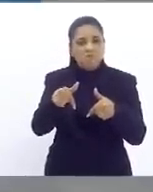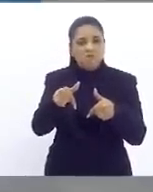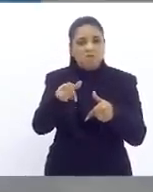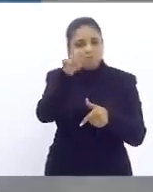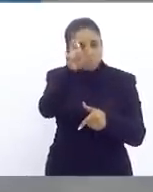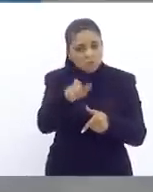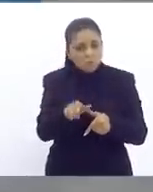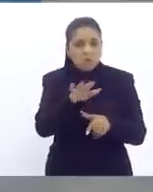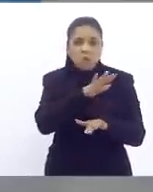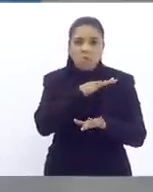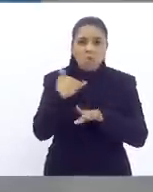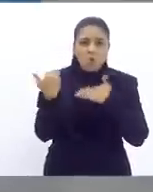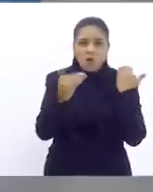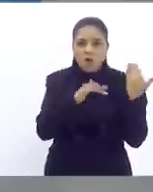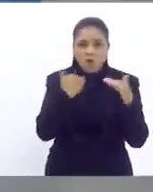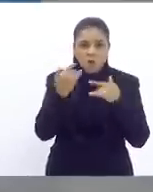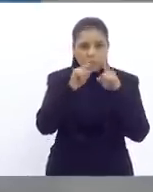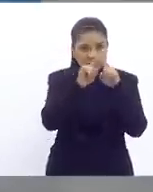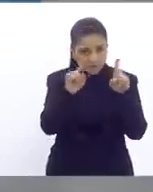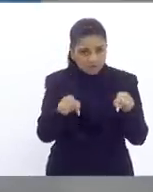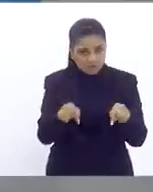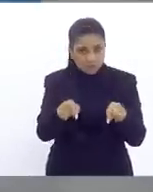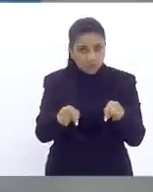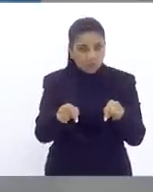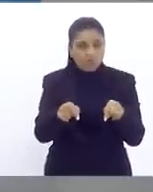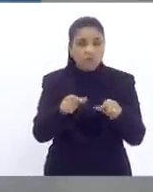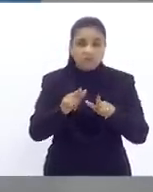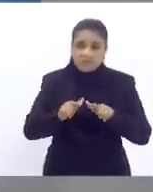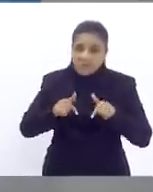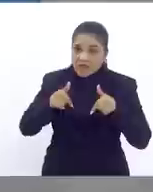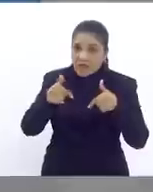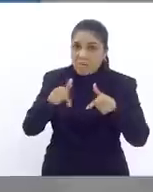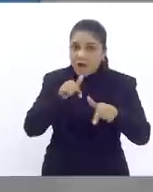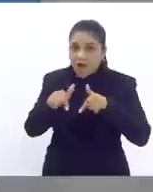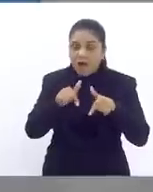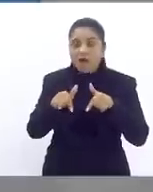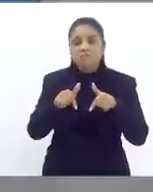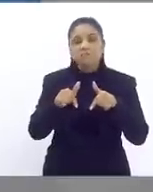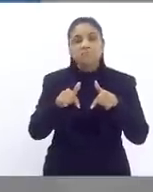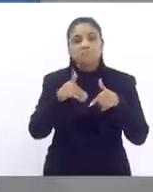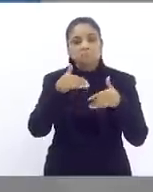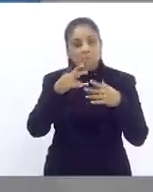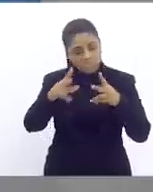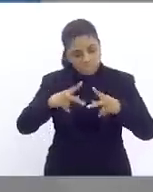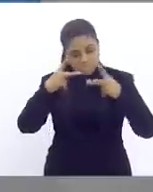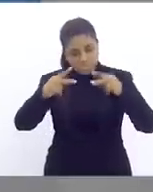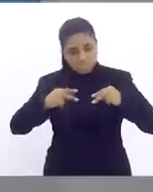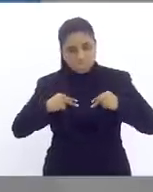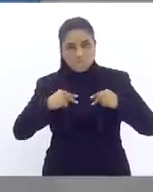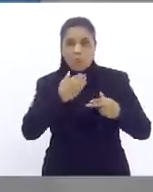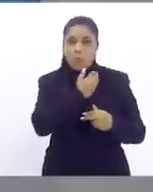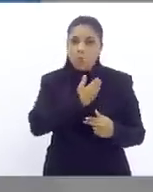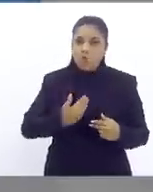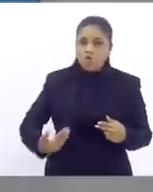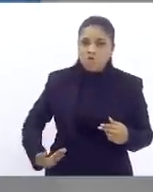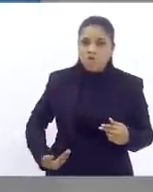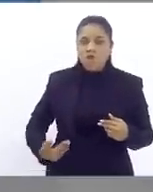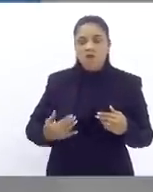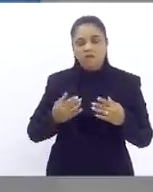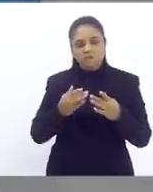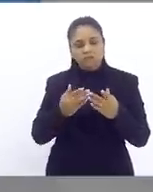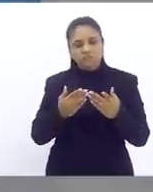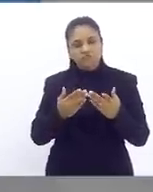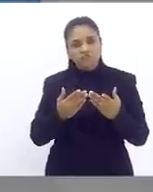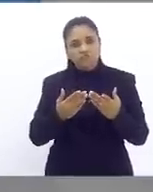morreu em serviço merecia né um reconhecimento do governo de entender né que o governo tava tentando solucionar